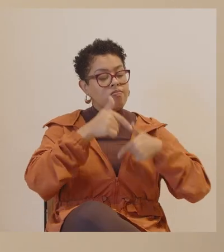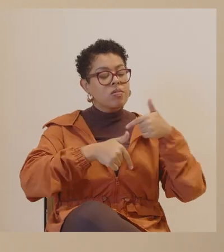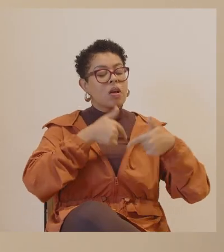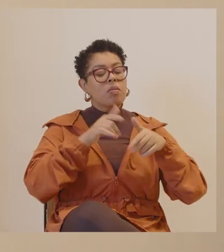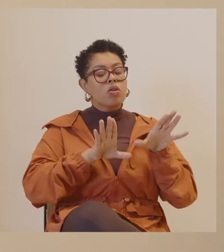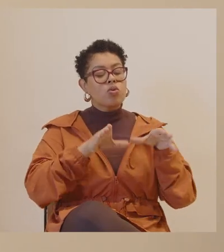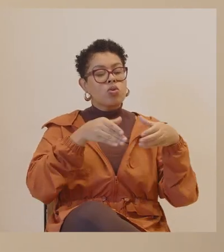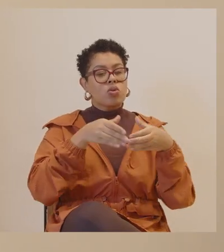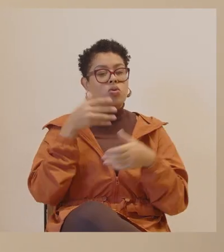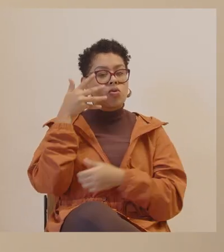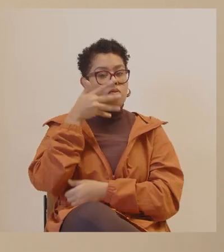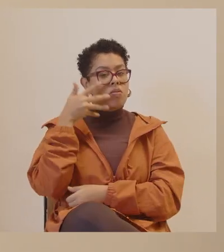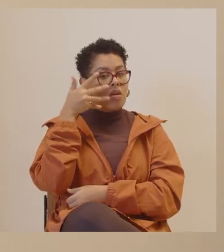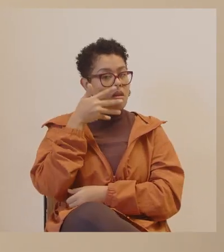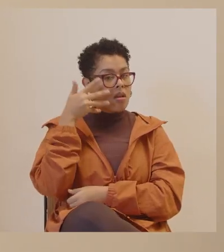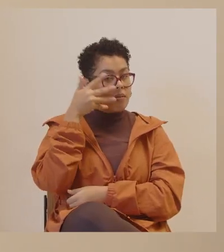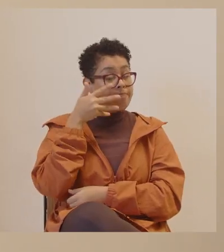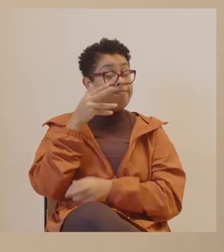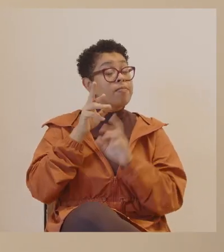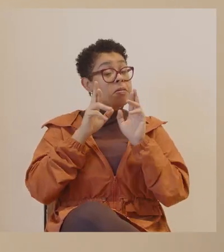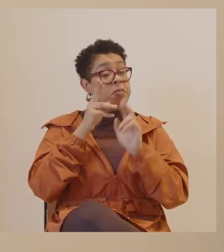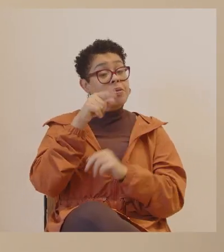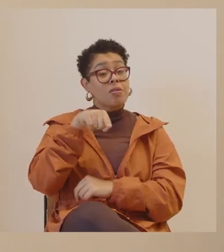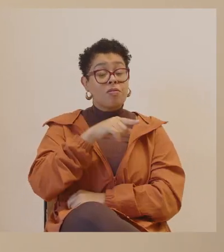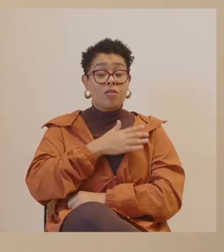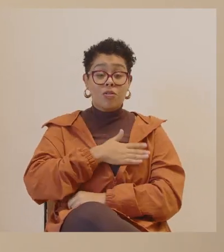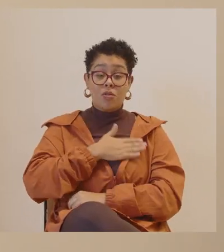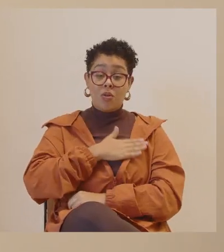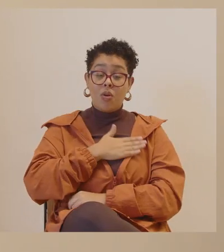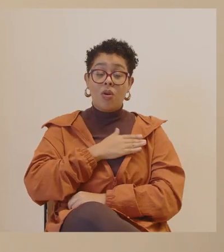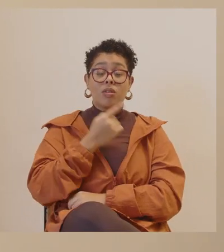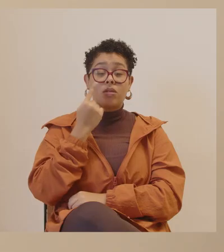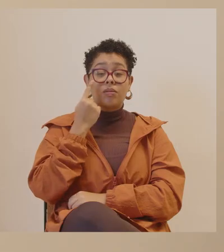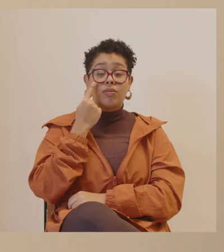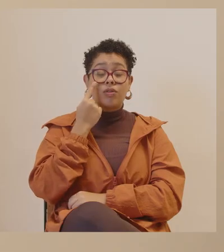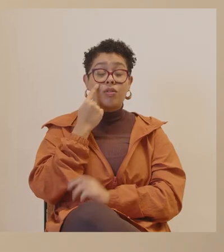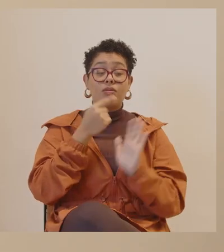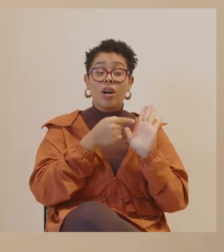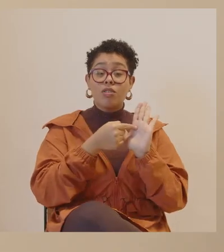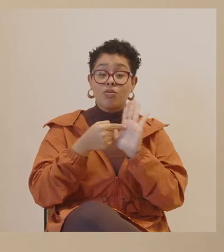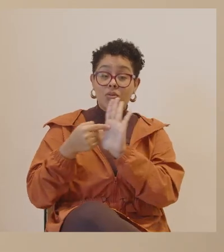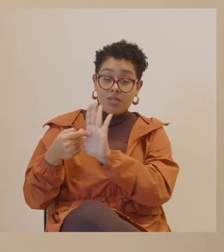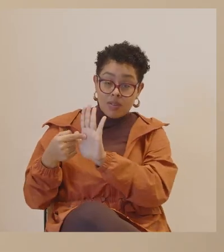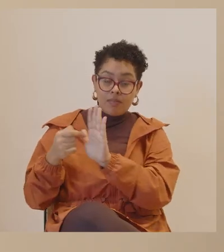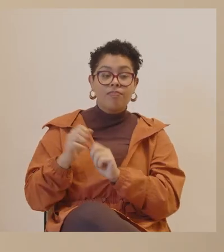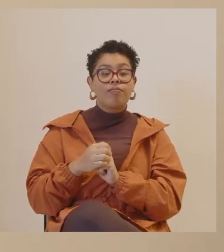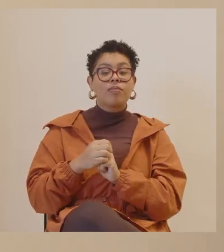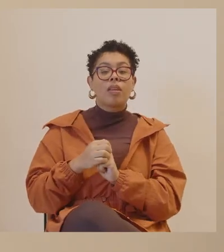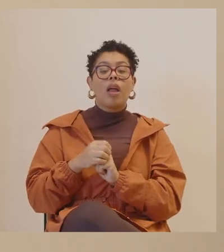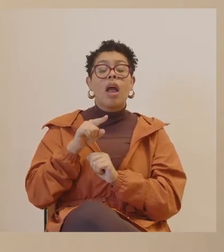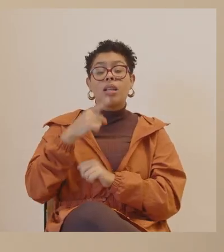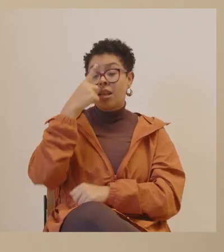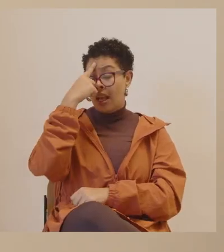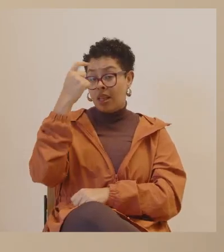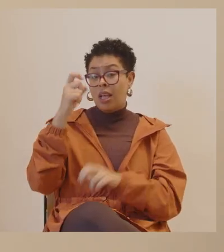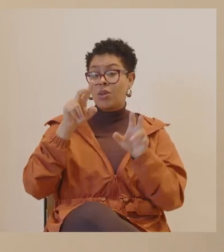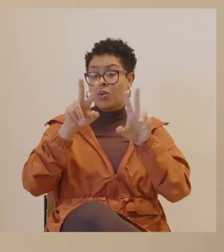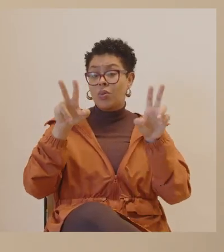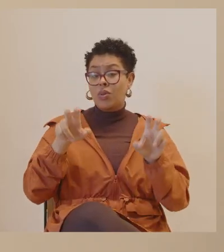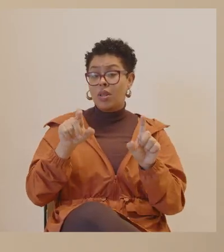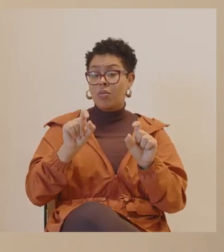ciclo. Espero que vocês gostem da exposição. A ideia de ecologia que a gente tem